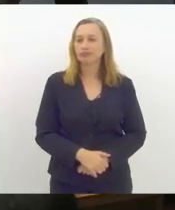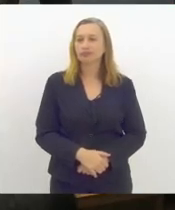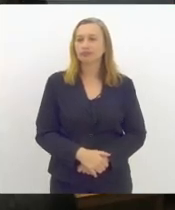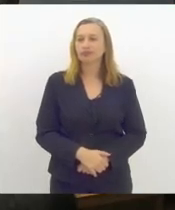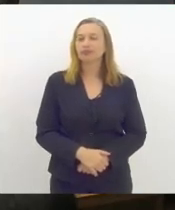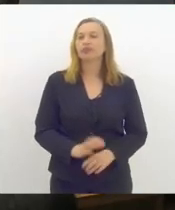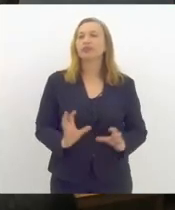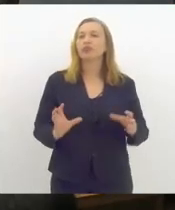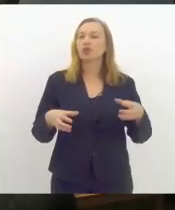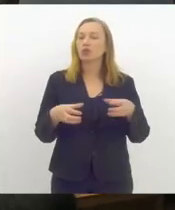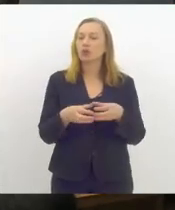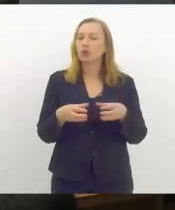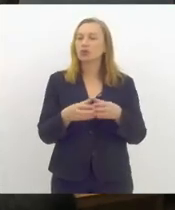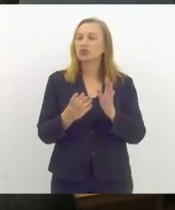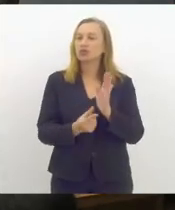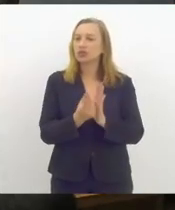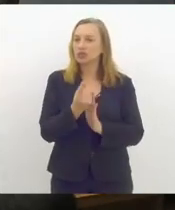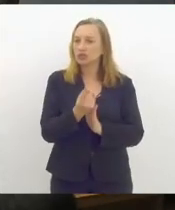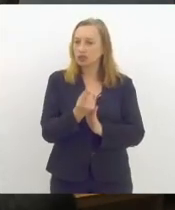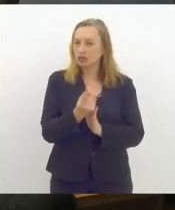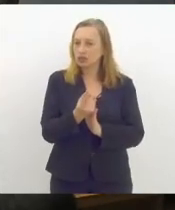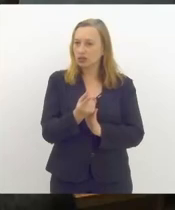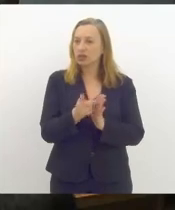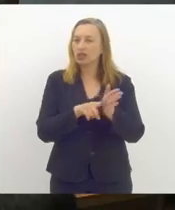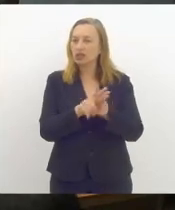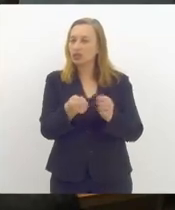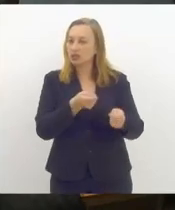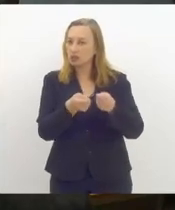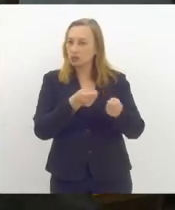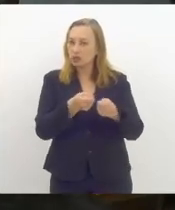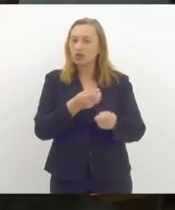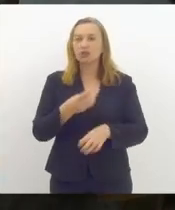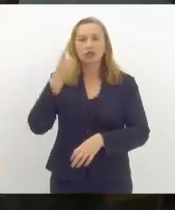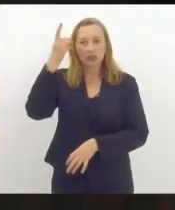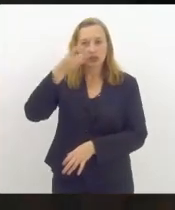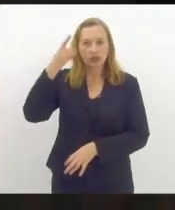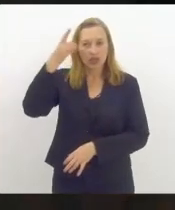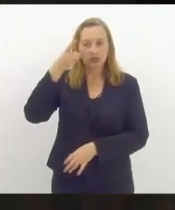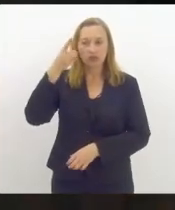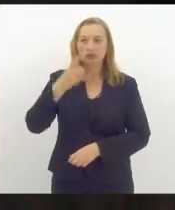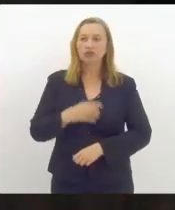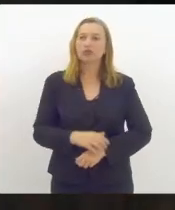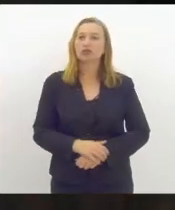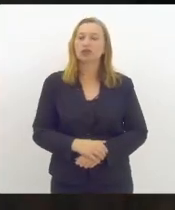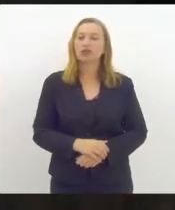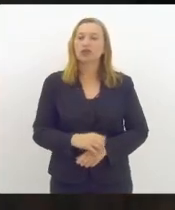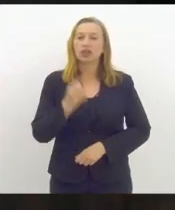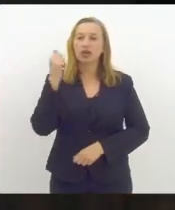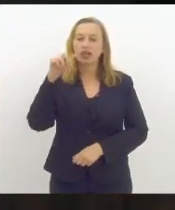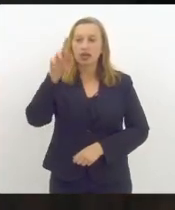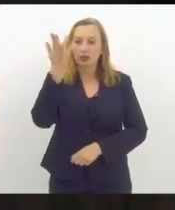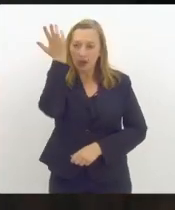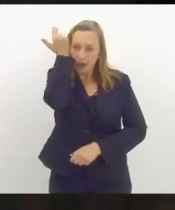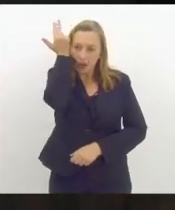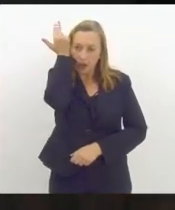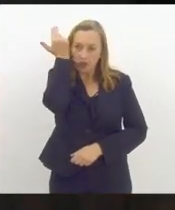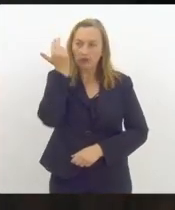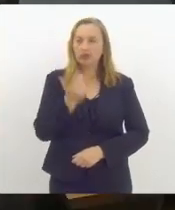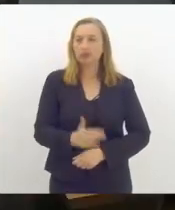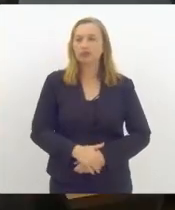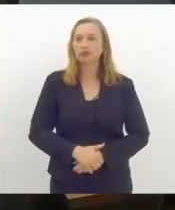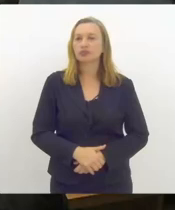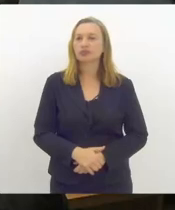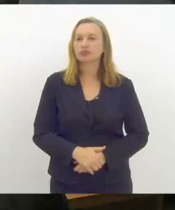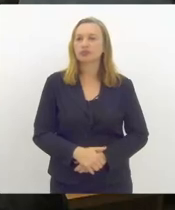e lá comissão de orçamento Finanças fiscalização financeira e controle Deputado Eliomar Coelho